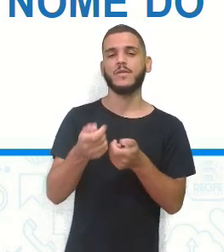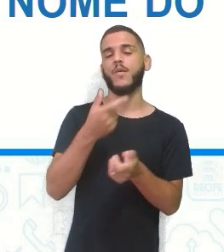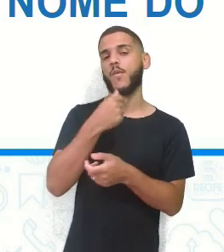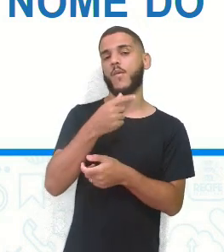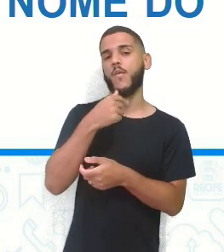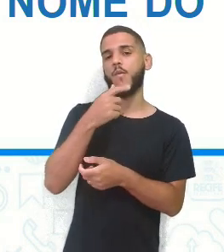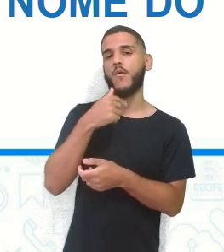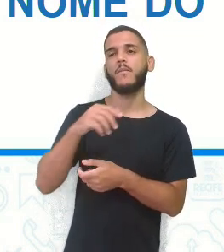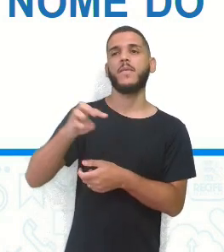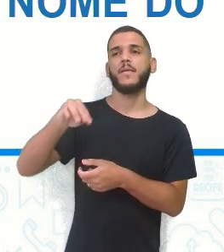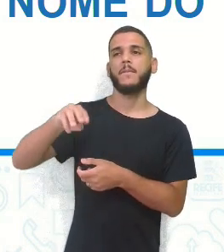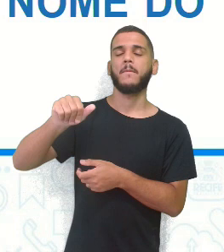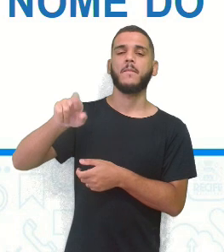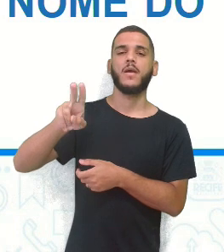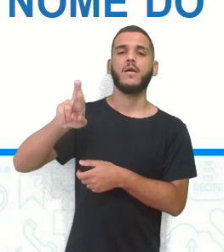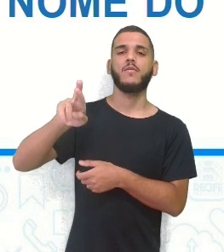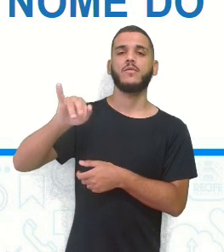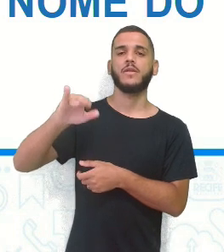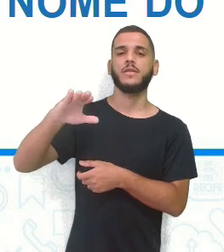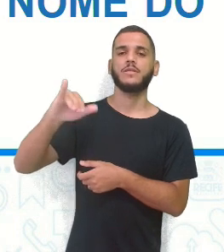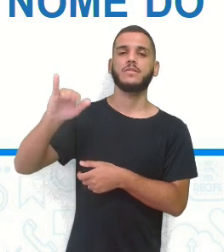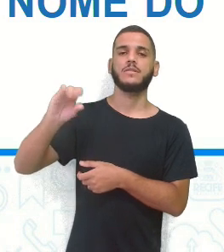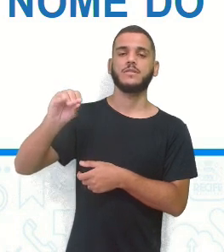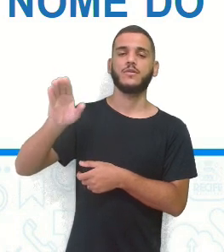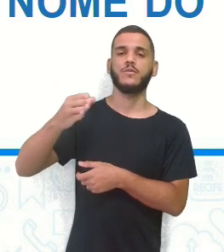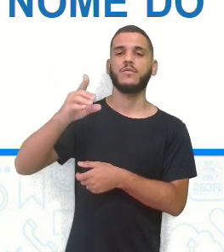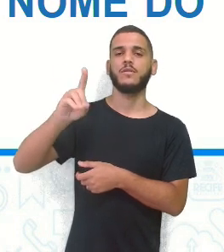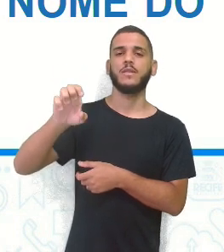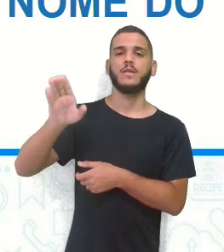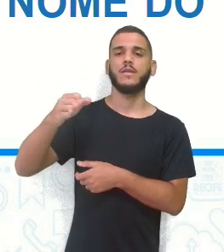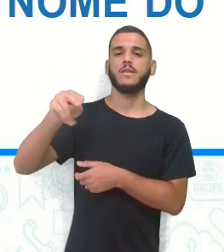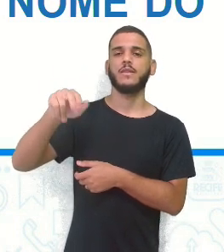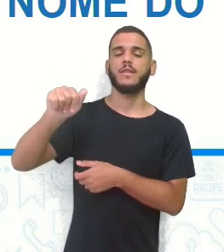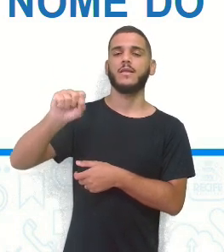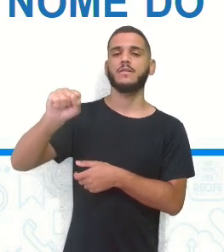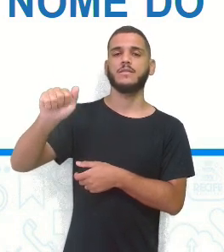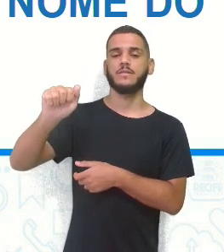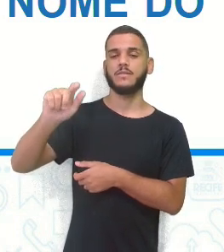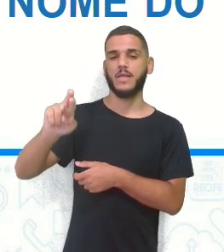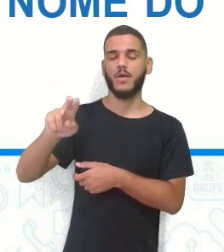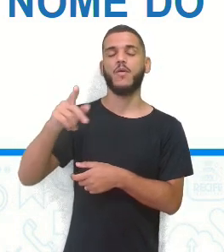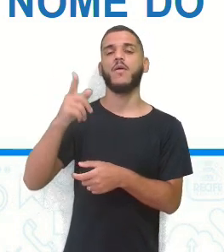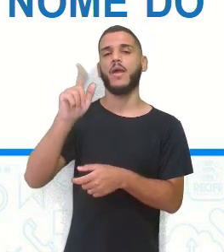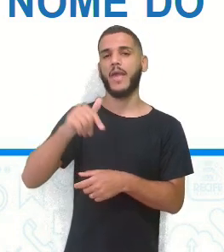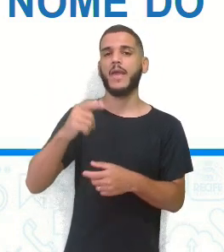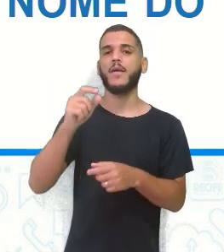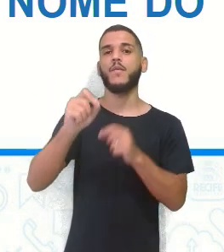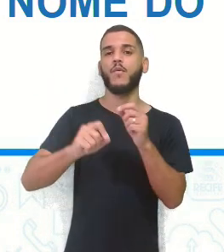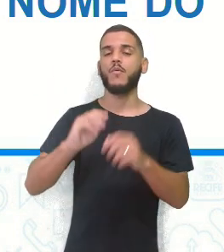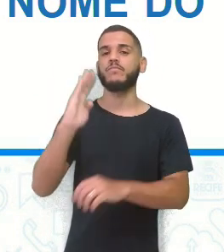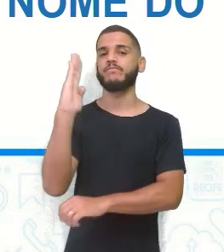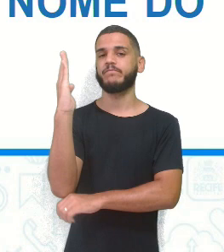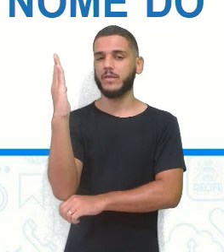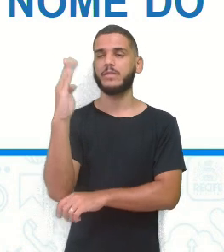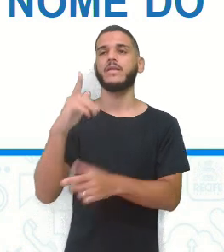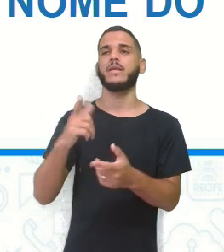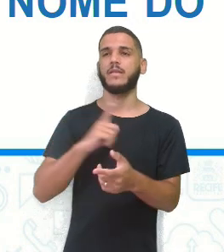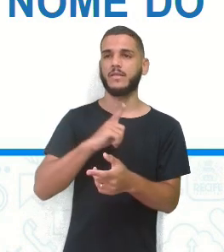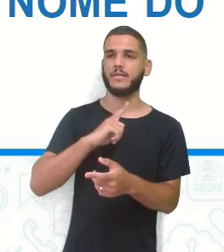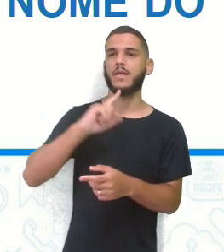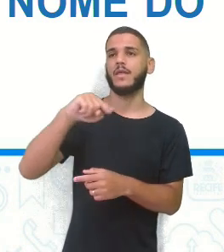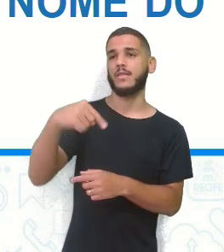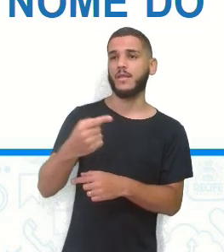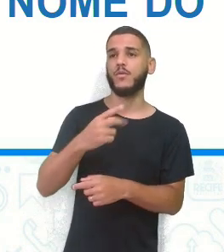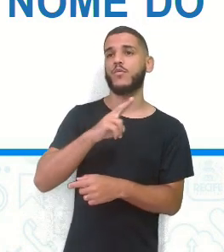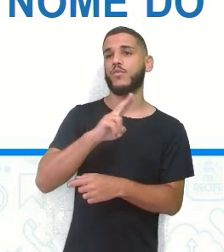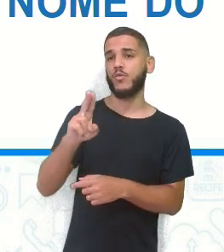Nassau. Era toda em madeira e foi a primeira de grande porte no Brasil. Recebeu o nome de Ponte do Recife e depois o nome